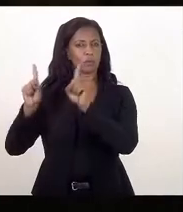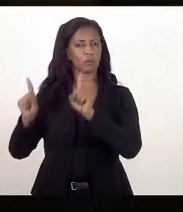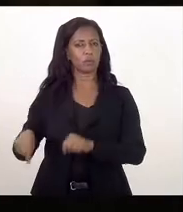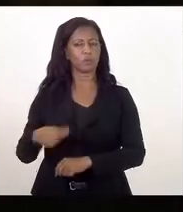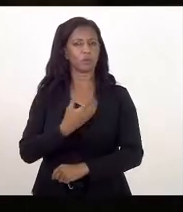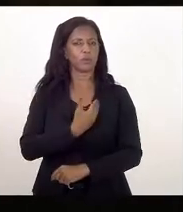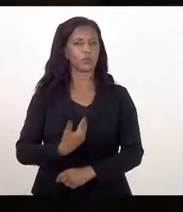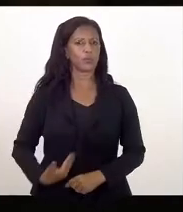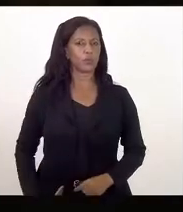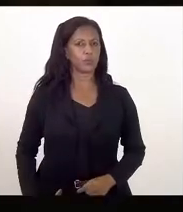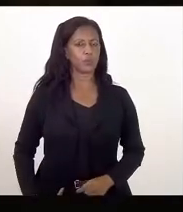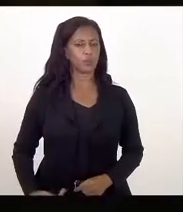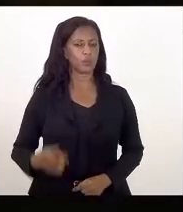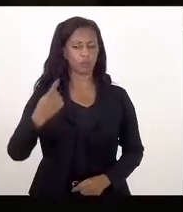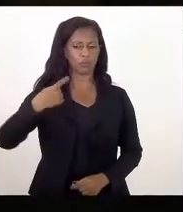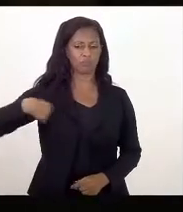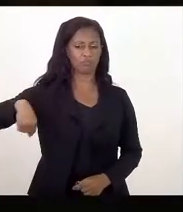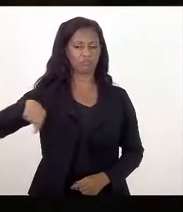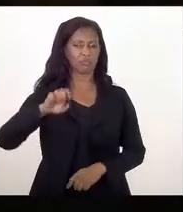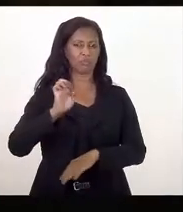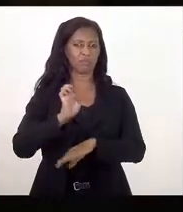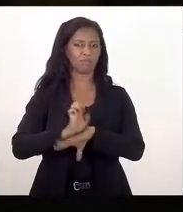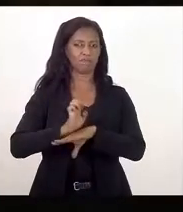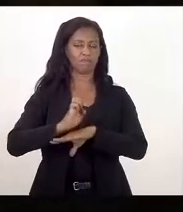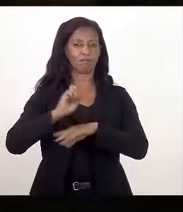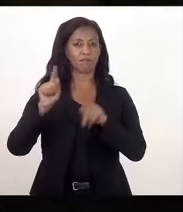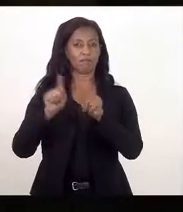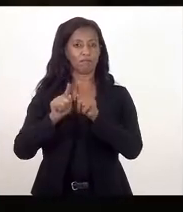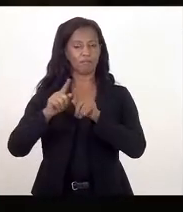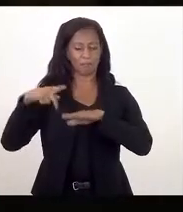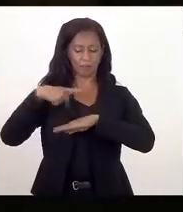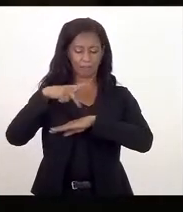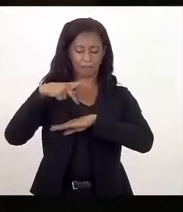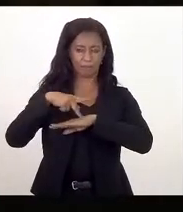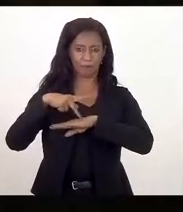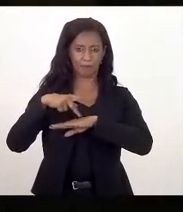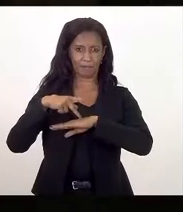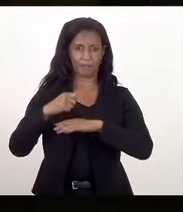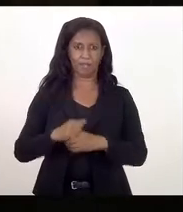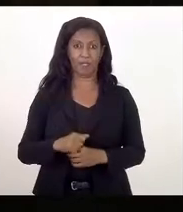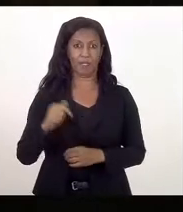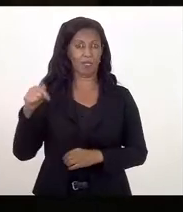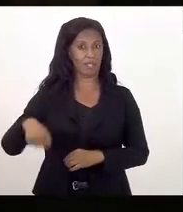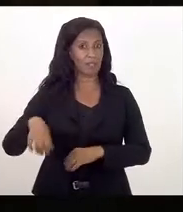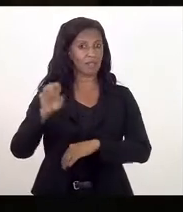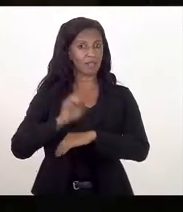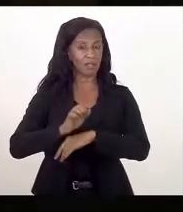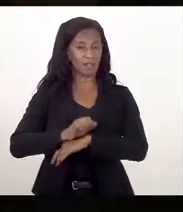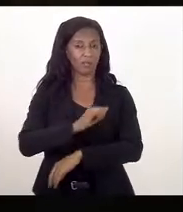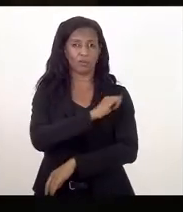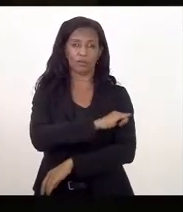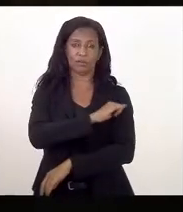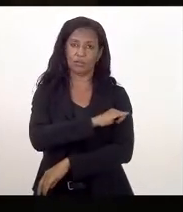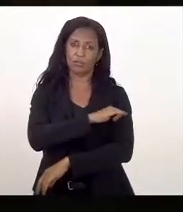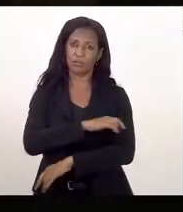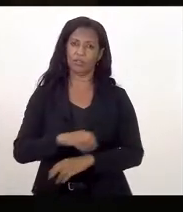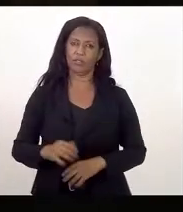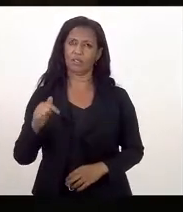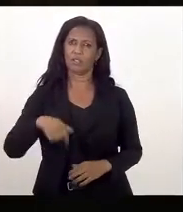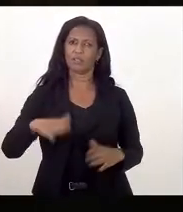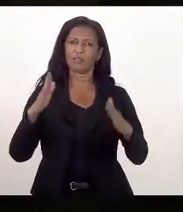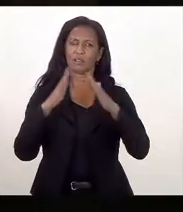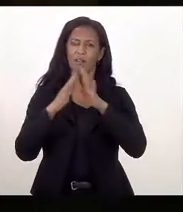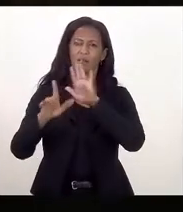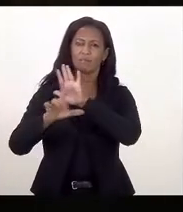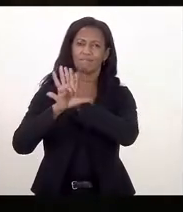públicos no nosso Estado e no nosso país. Então, esse Estado, o Rio de Janeiro, é essa casa